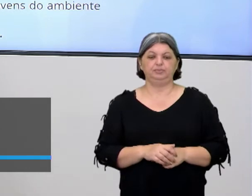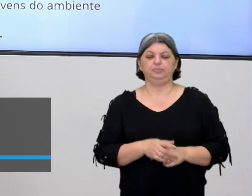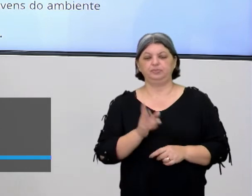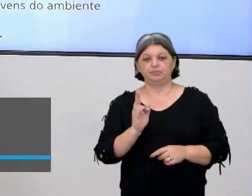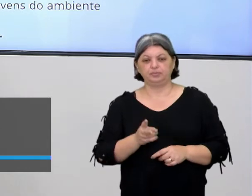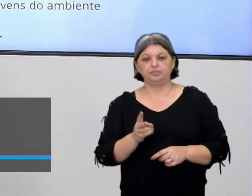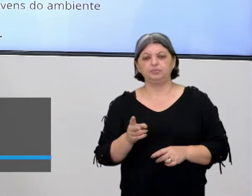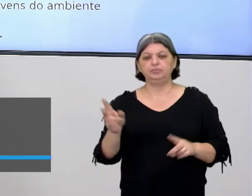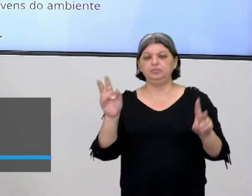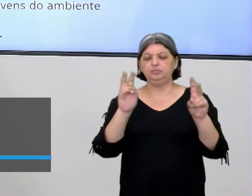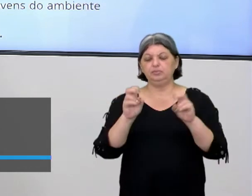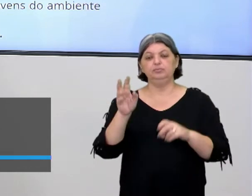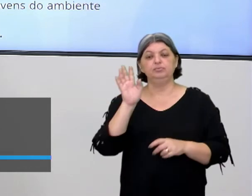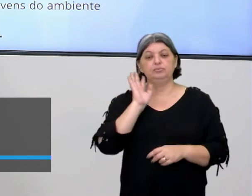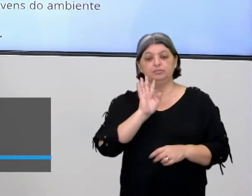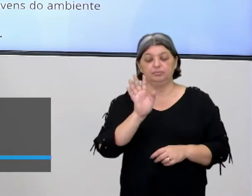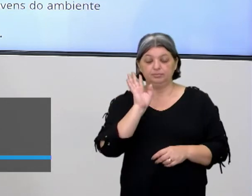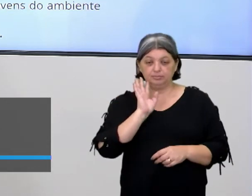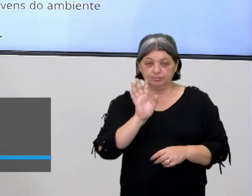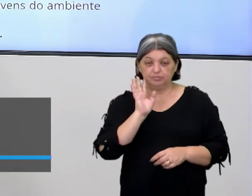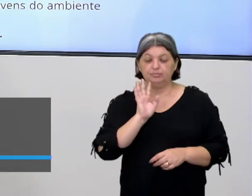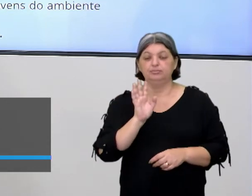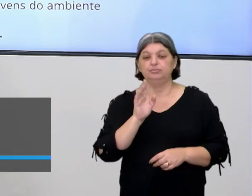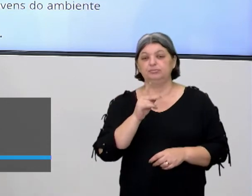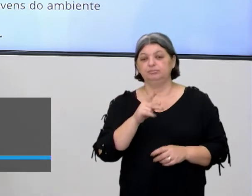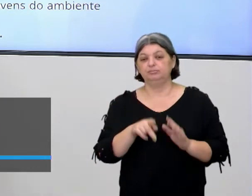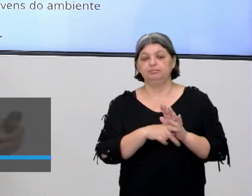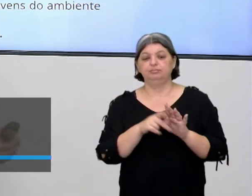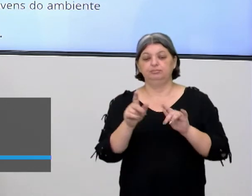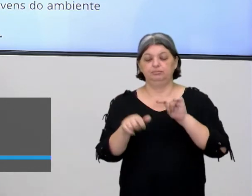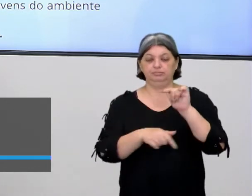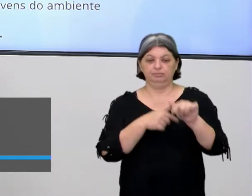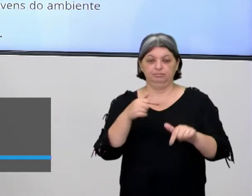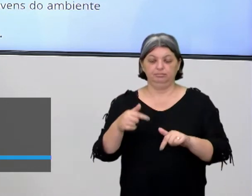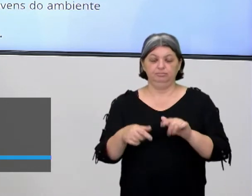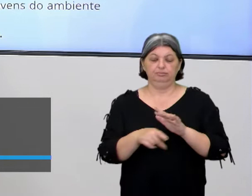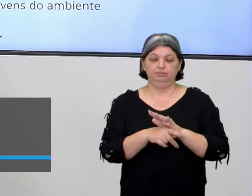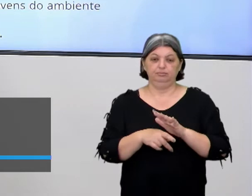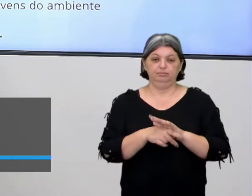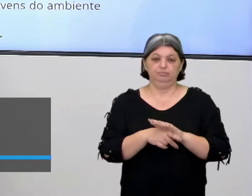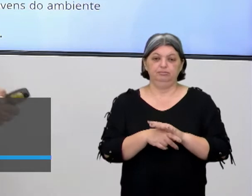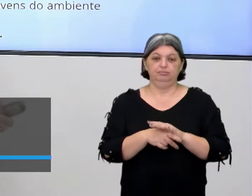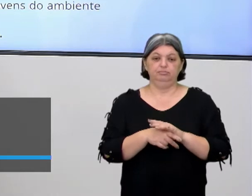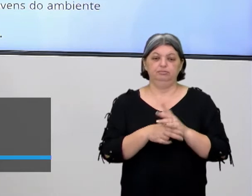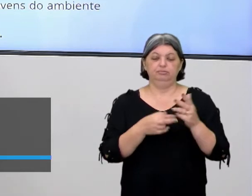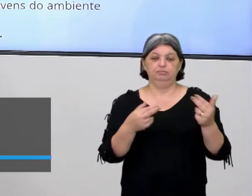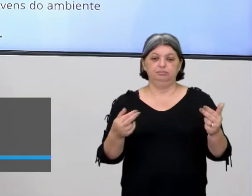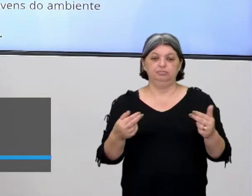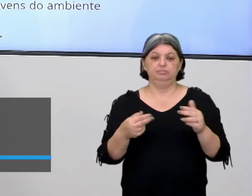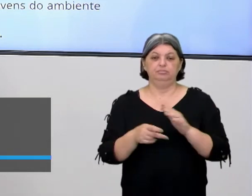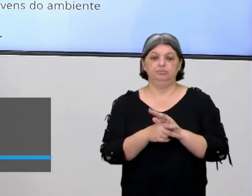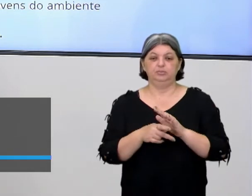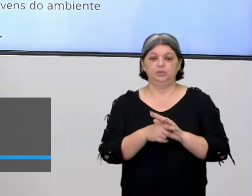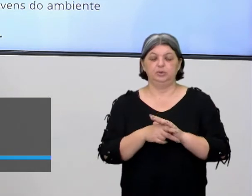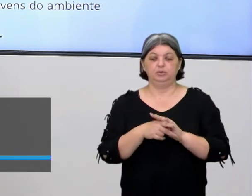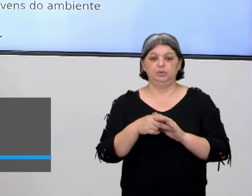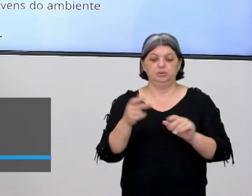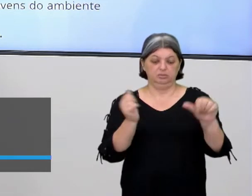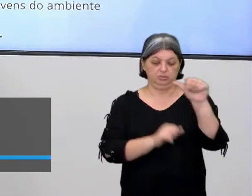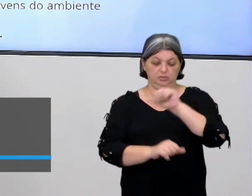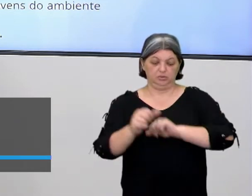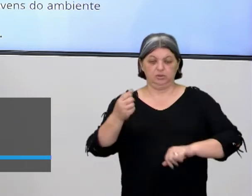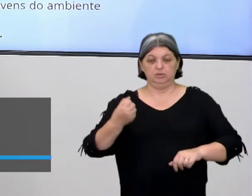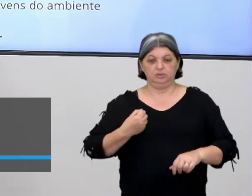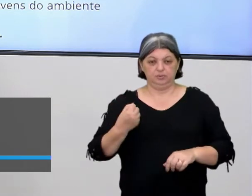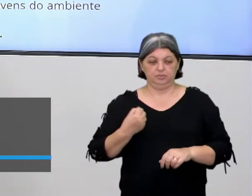tema legal aí para ser trabalhado, né? Pega a própria questão dessa humanização dos números, é um assunto muito,